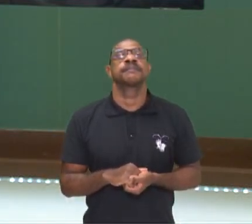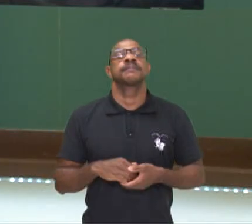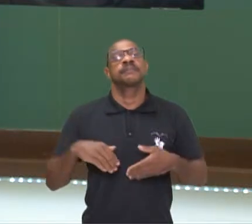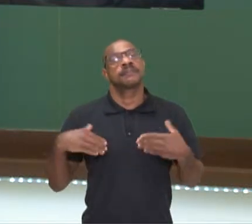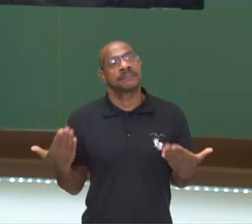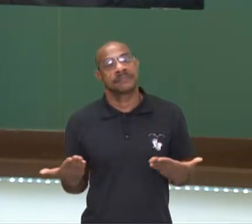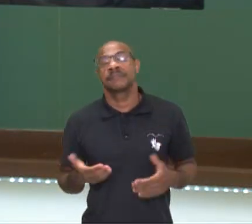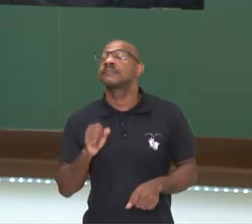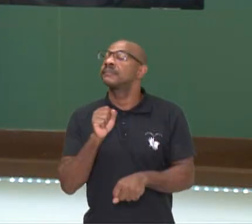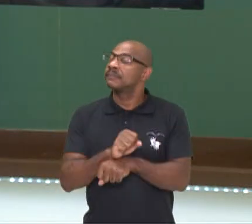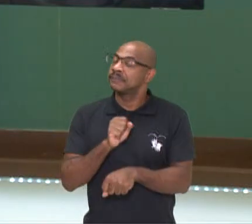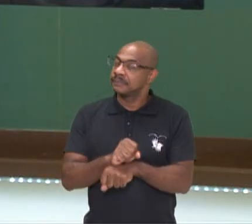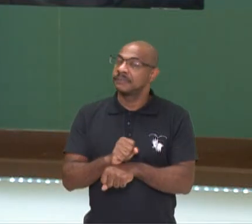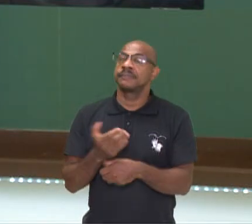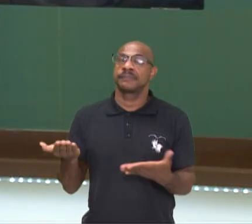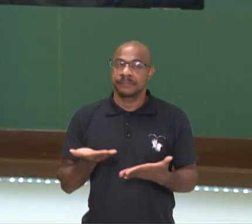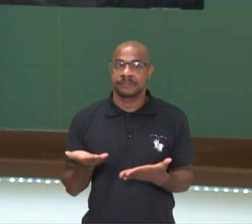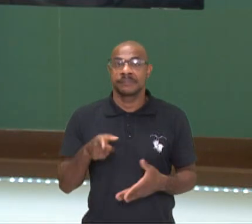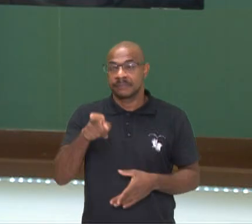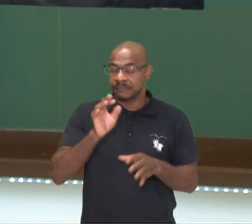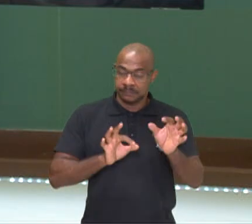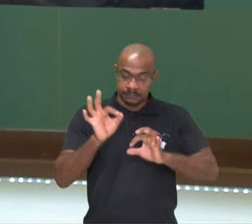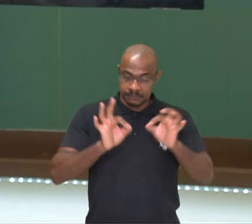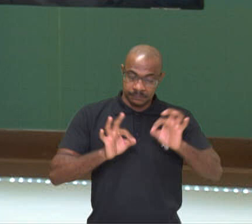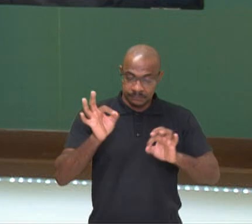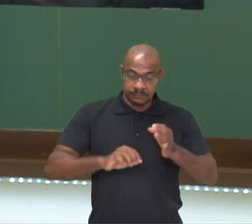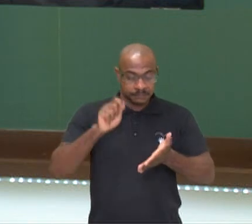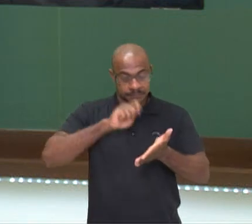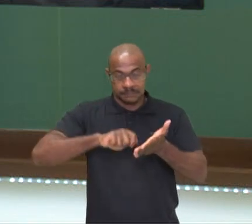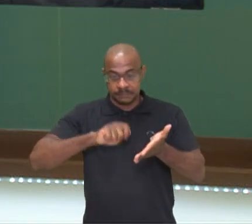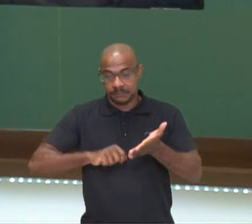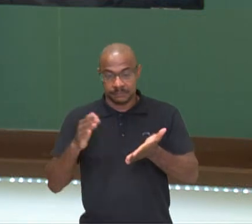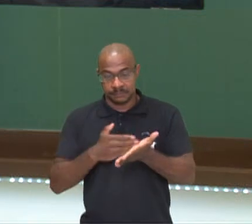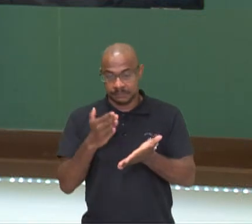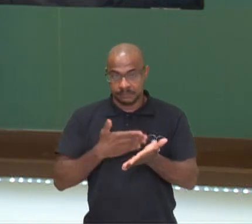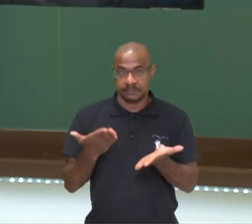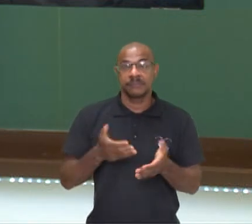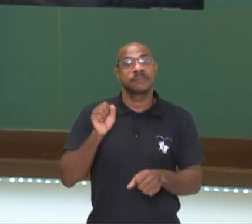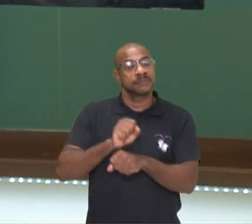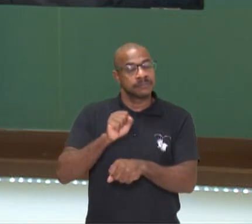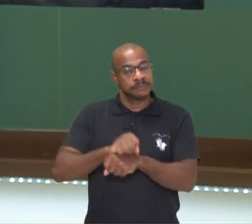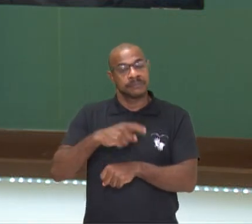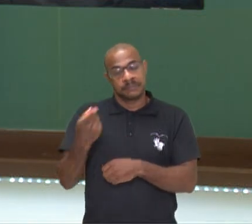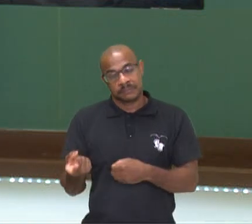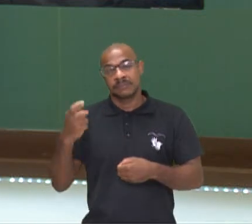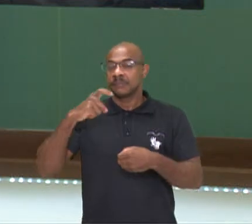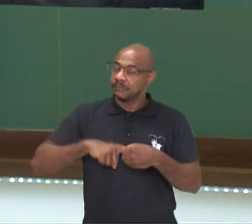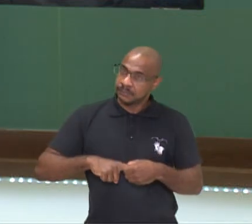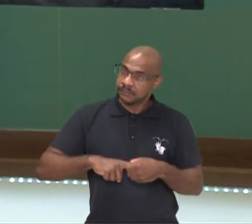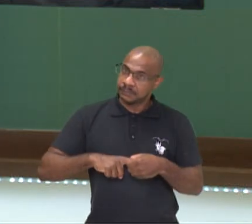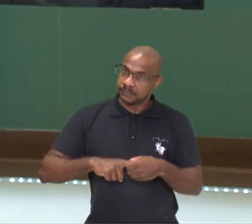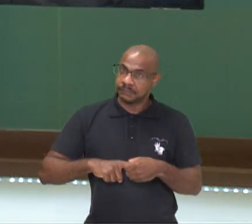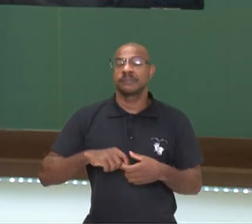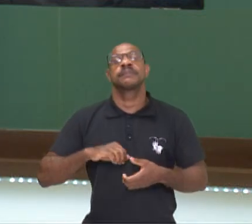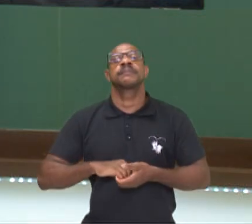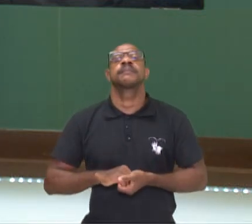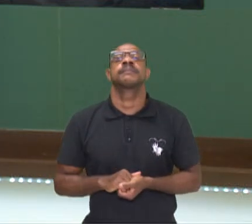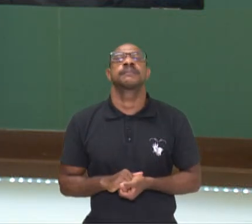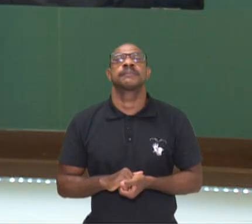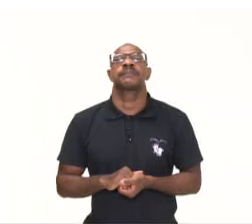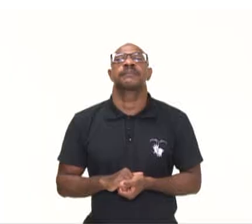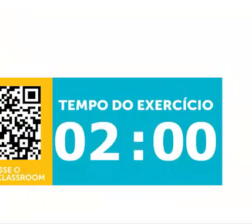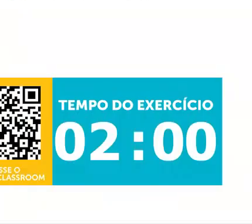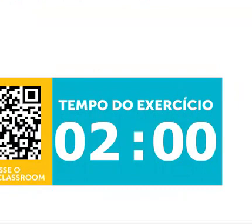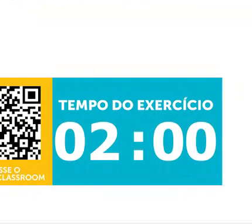então eu fico aqui aguardando vai lá organiza sair escreve isso aí eu fico te aguardando já volto já nos encontramos